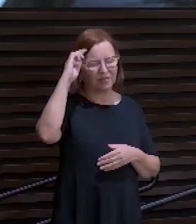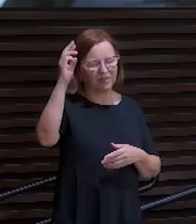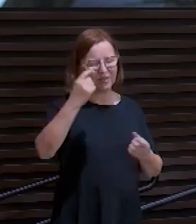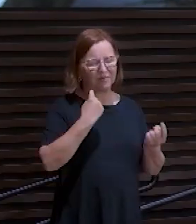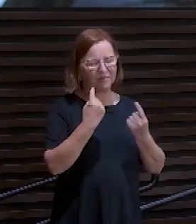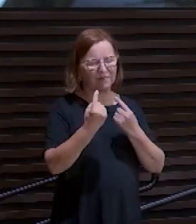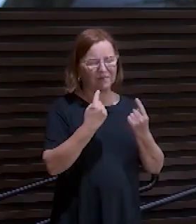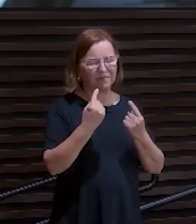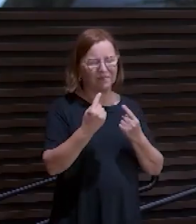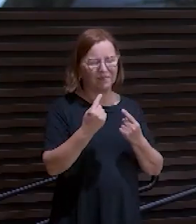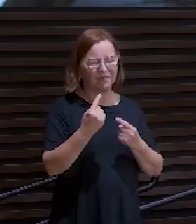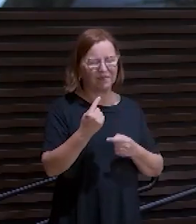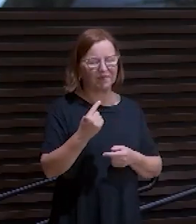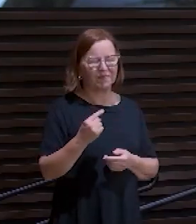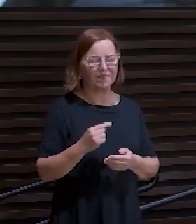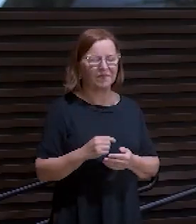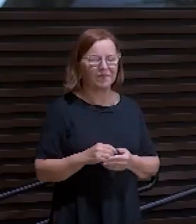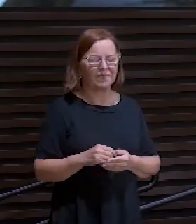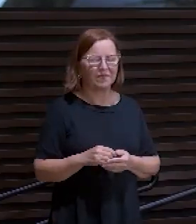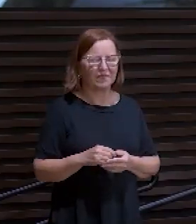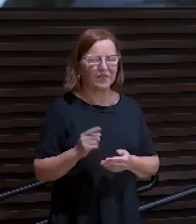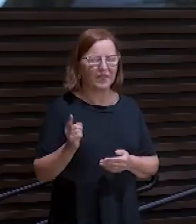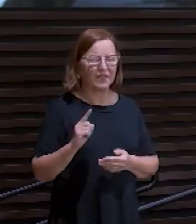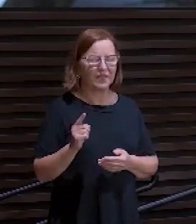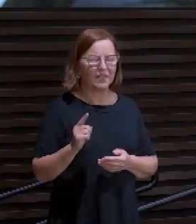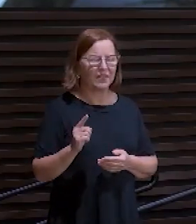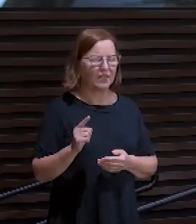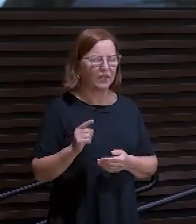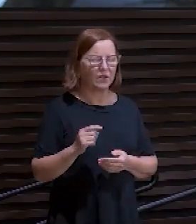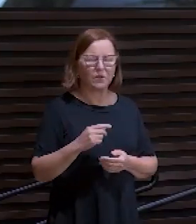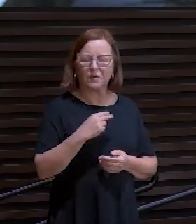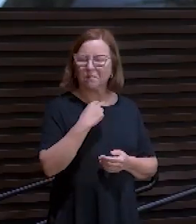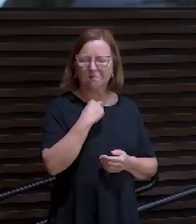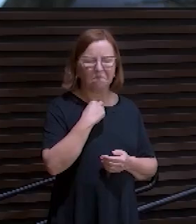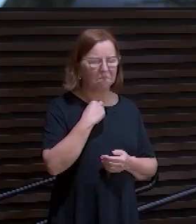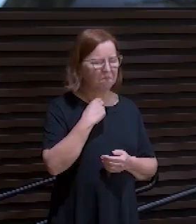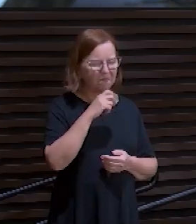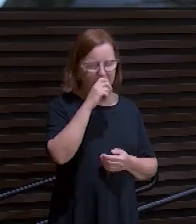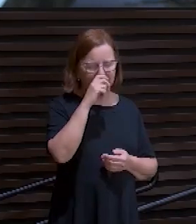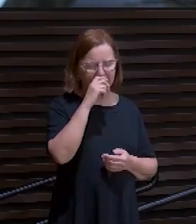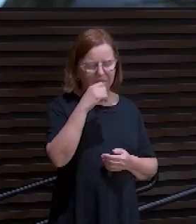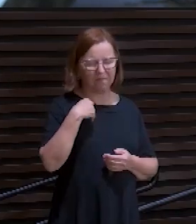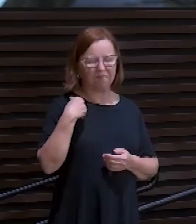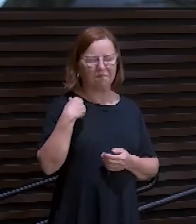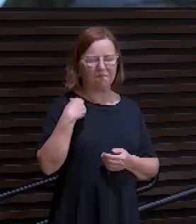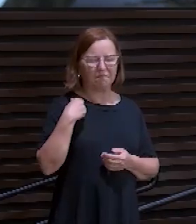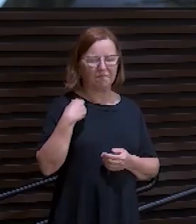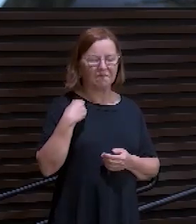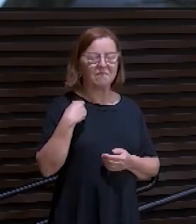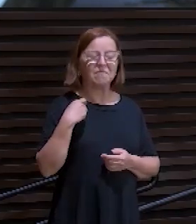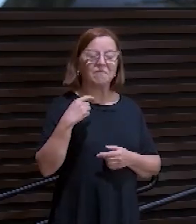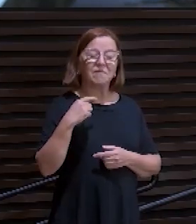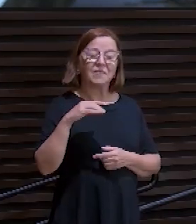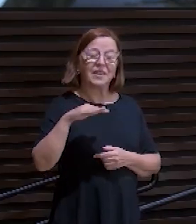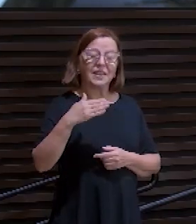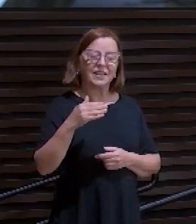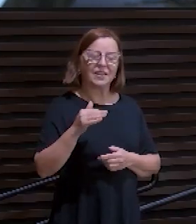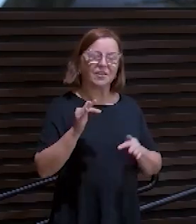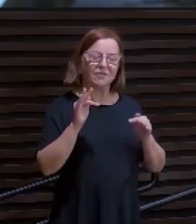outros. Não cabe soberba no nosso meio. E que ao final possamos dizer, como